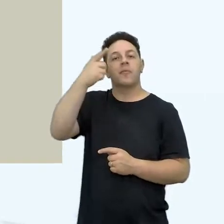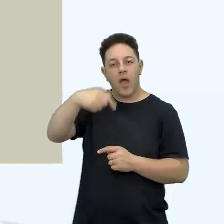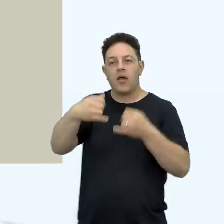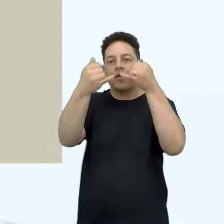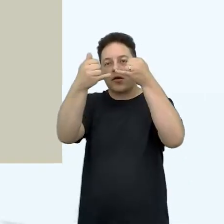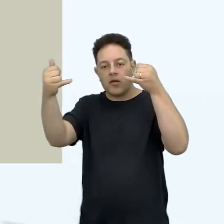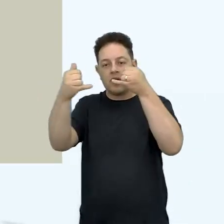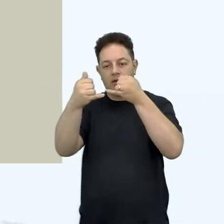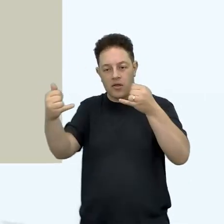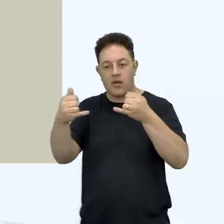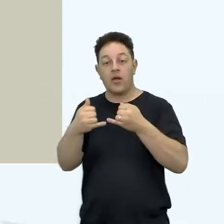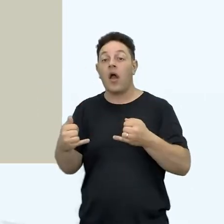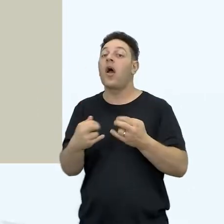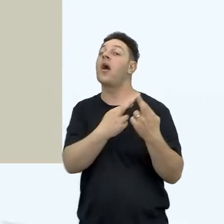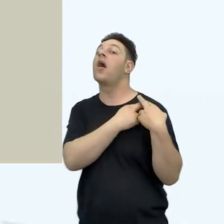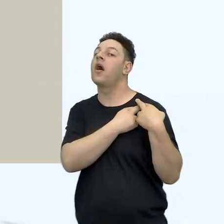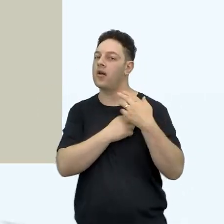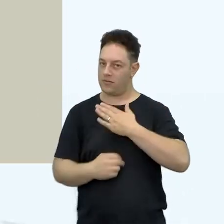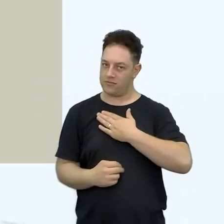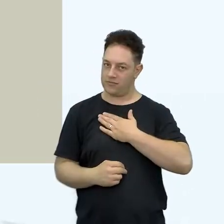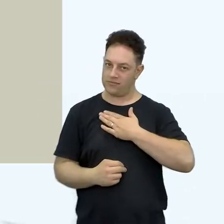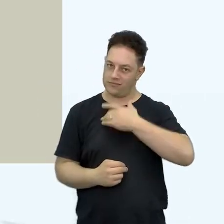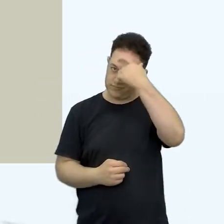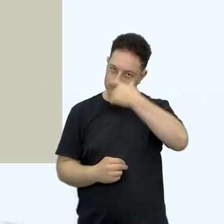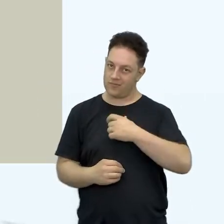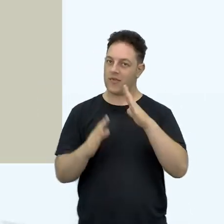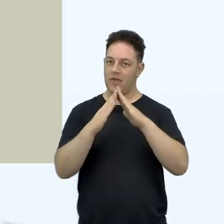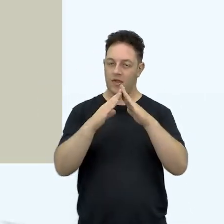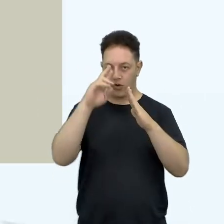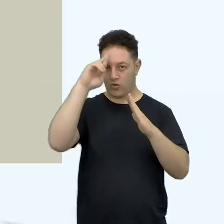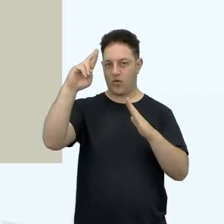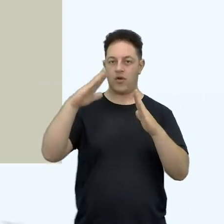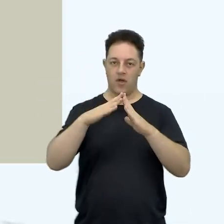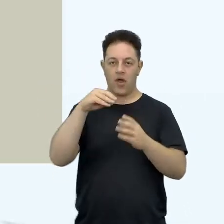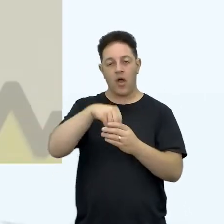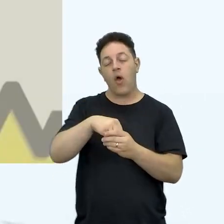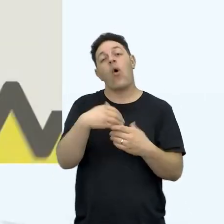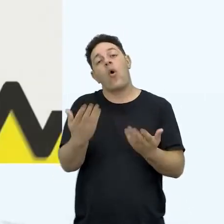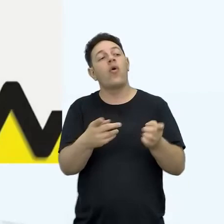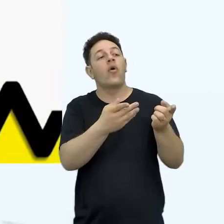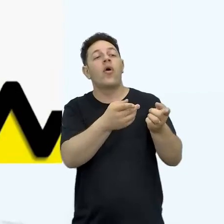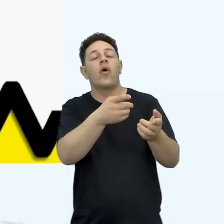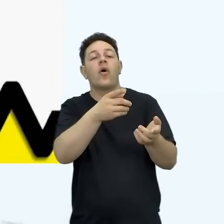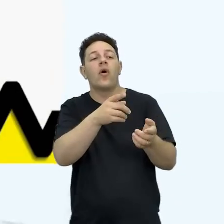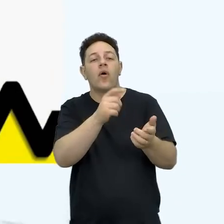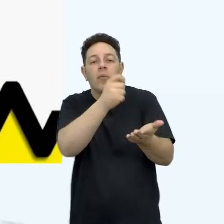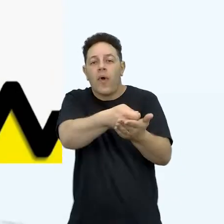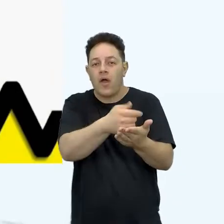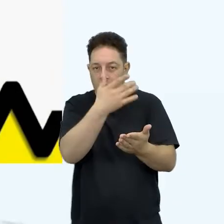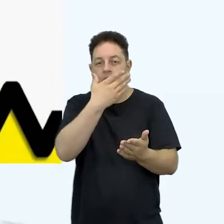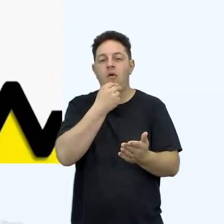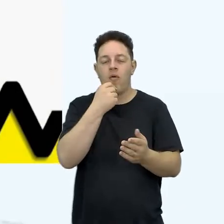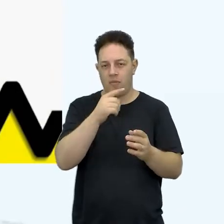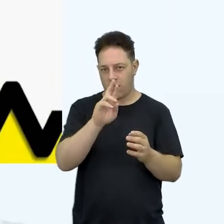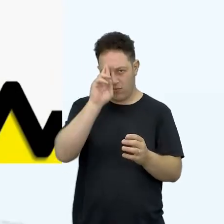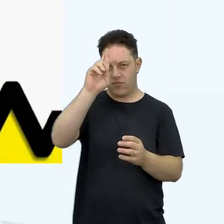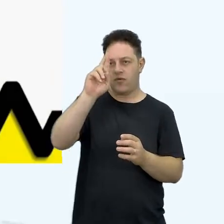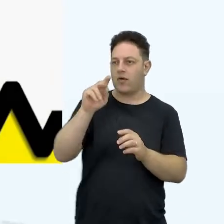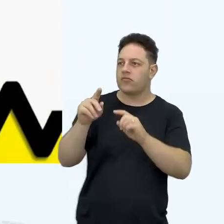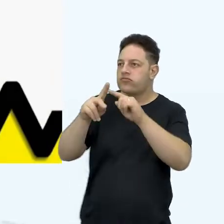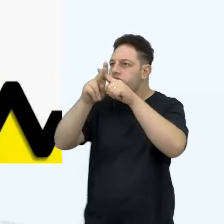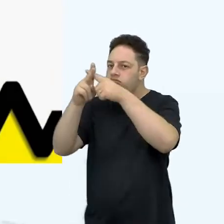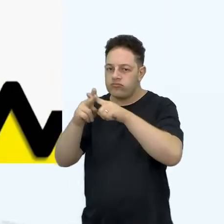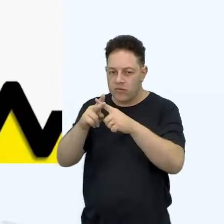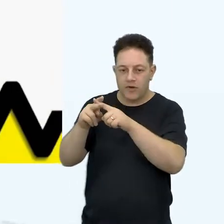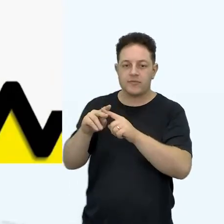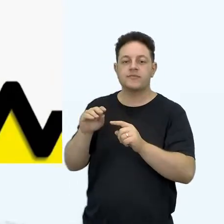isso é responsabilidade do cliente, responsabilidade do eletricista que vai fazer essa instalação. Coloquei aqui um aterramento entre o medidor e o